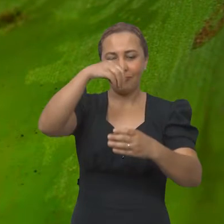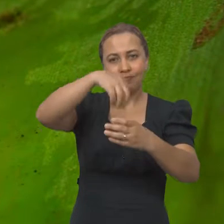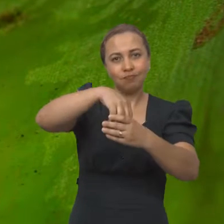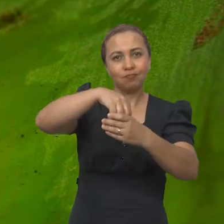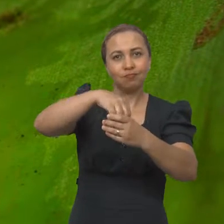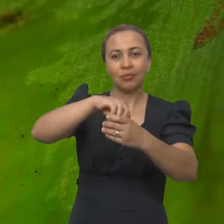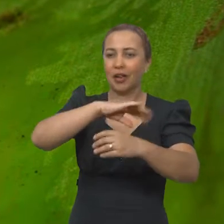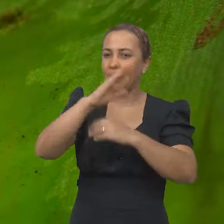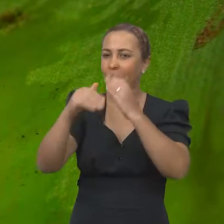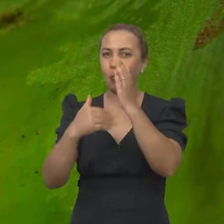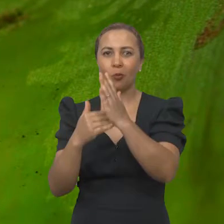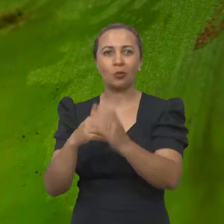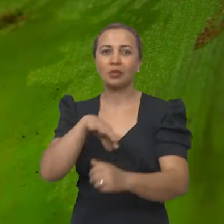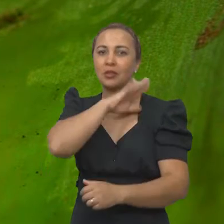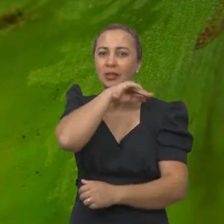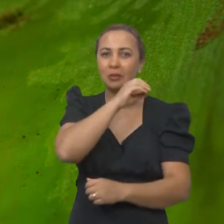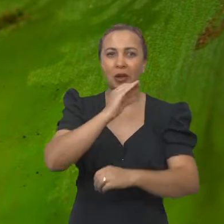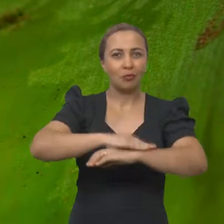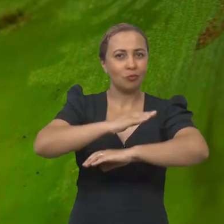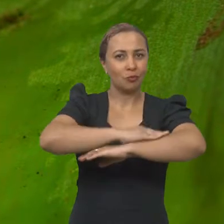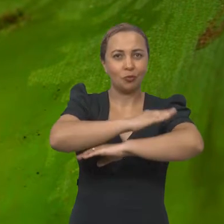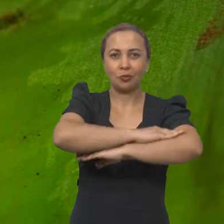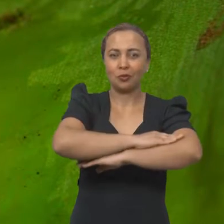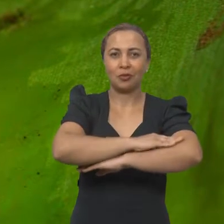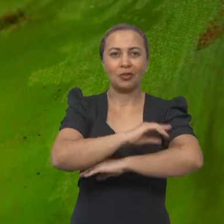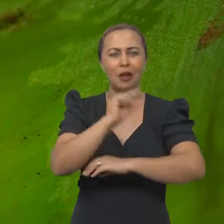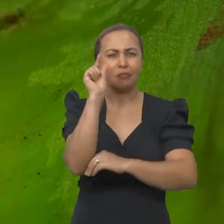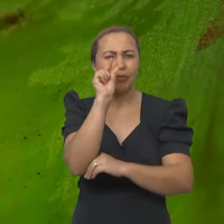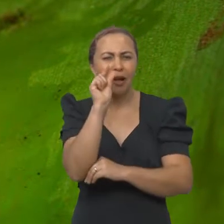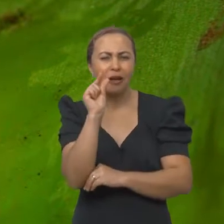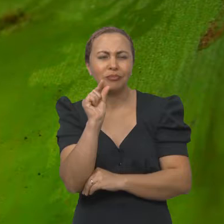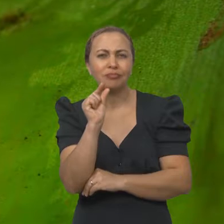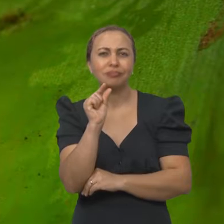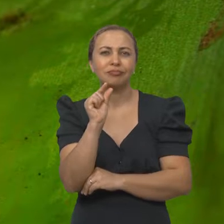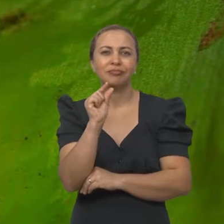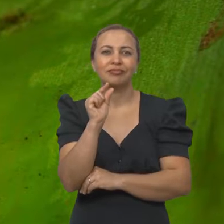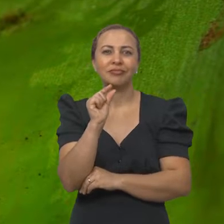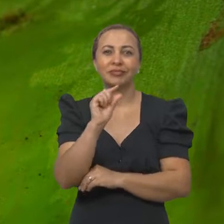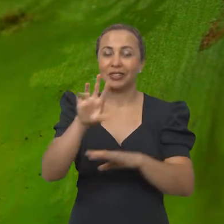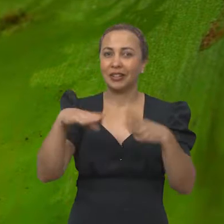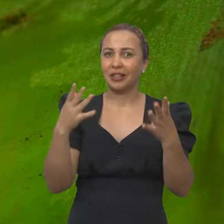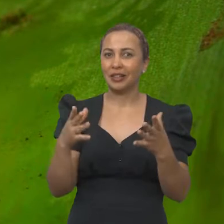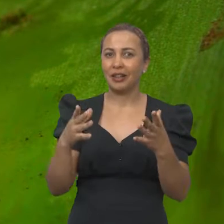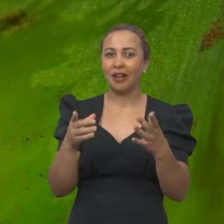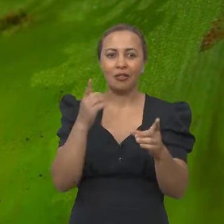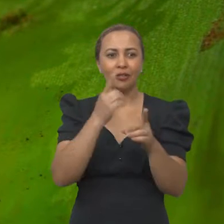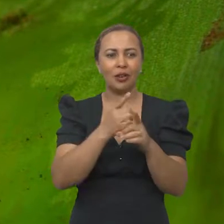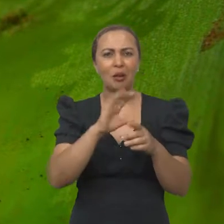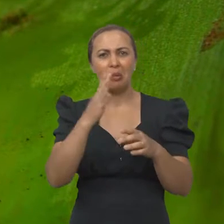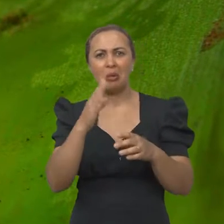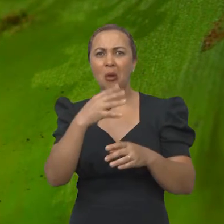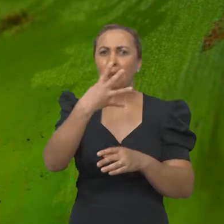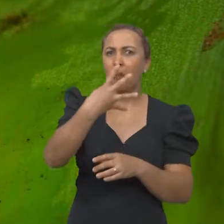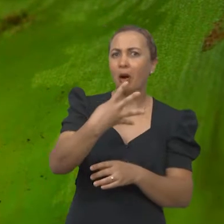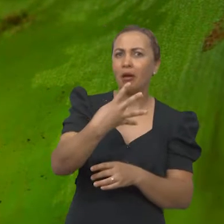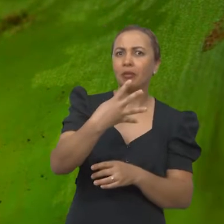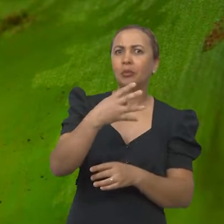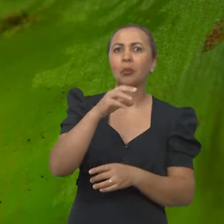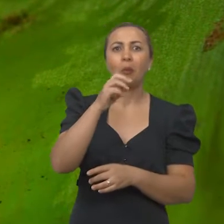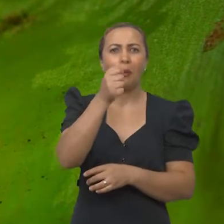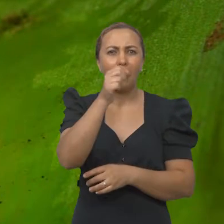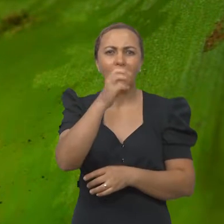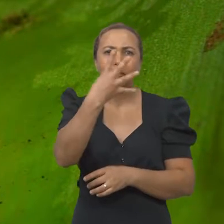ali. As outras espécies, a maioria das outras espécies do gênero Phyllodia estão pequenininhas, né? Enquanto que ela chega em torno